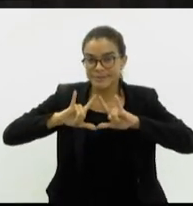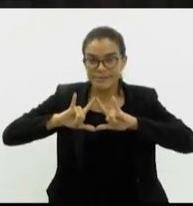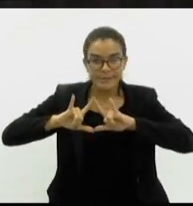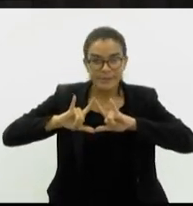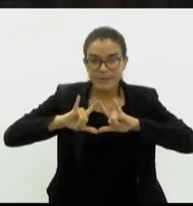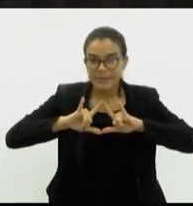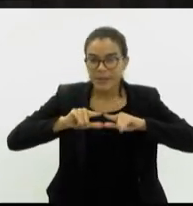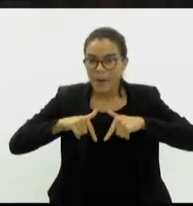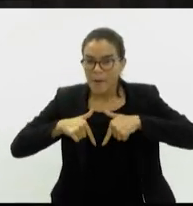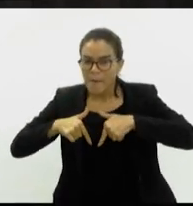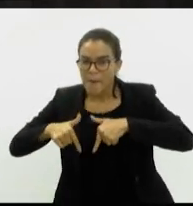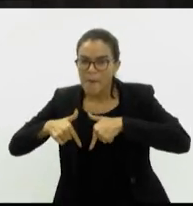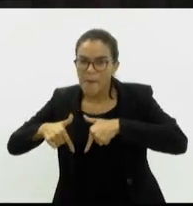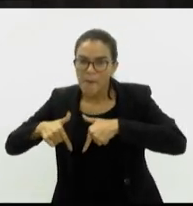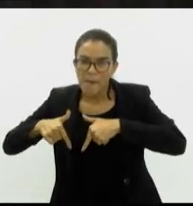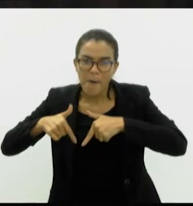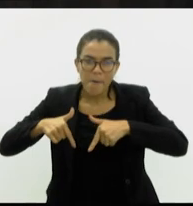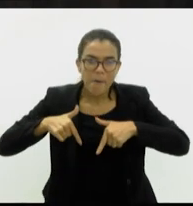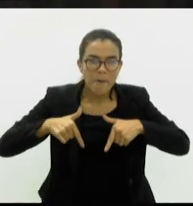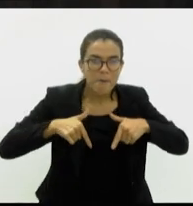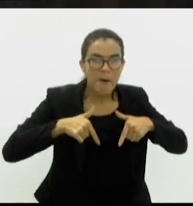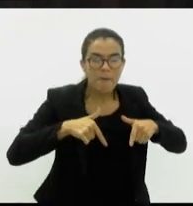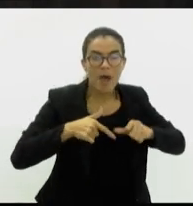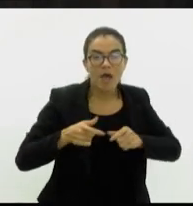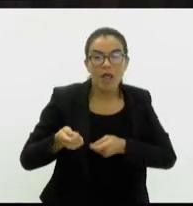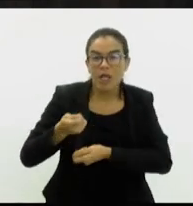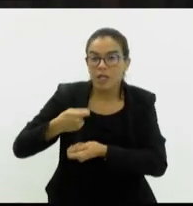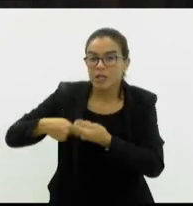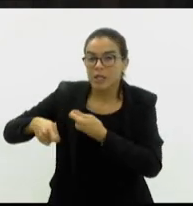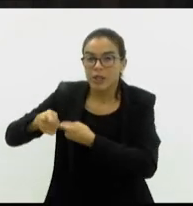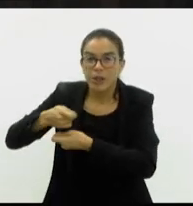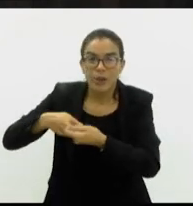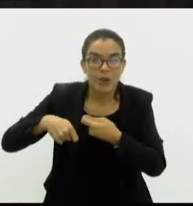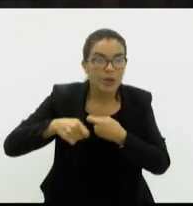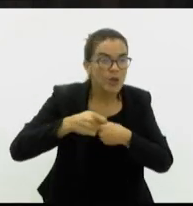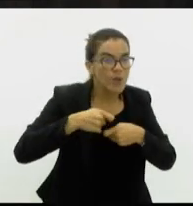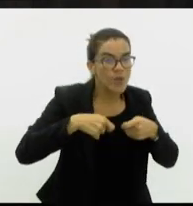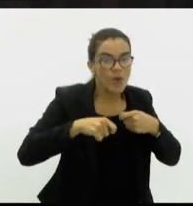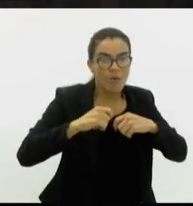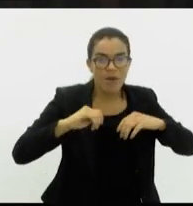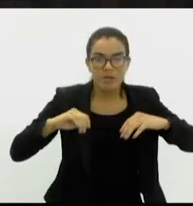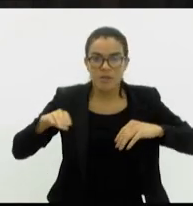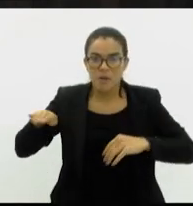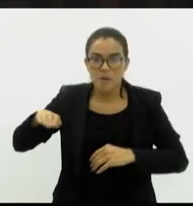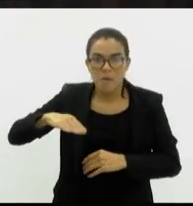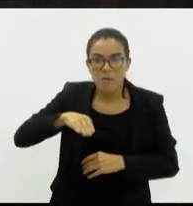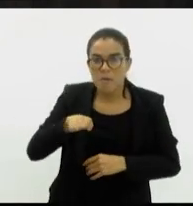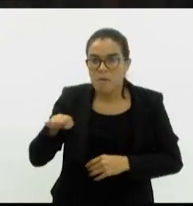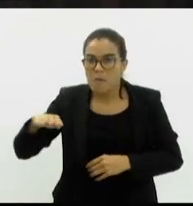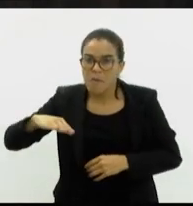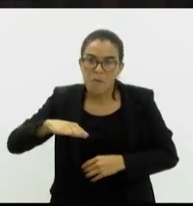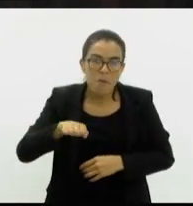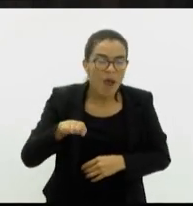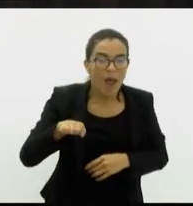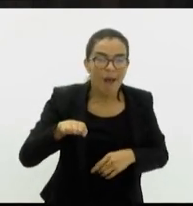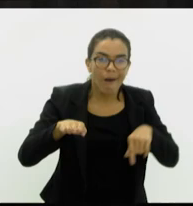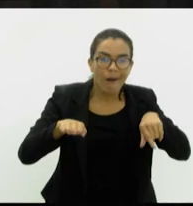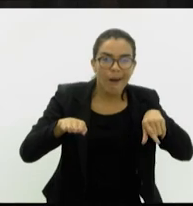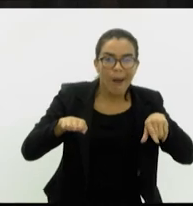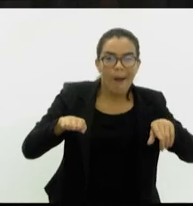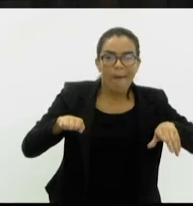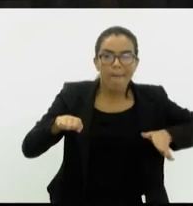agindo no comércio e foram surpreendidos por narcotraficantes